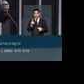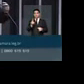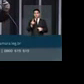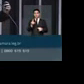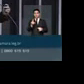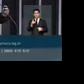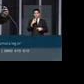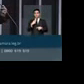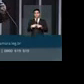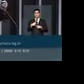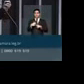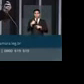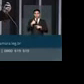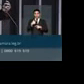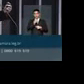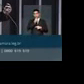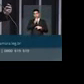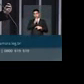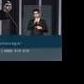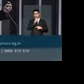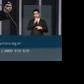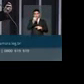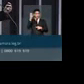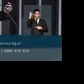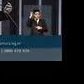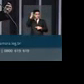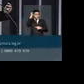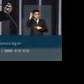por eu ter feito uma entrevista de rádio